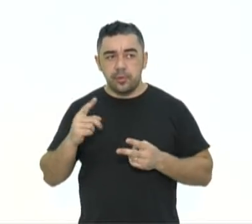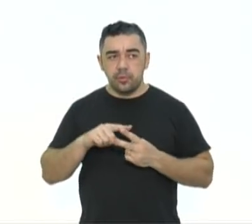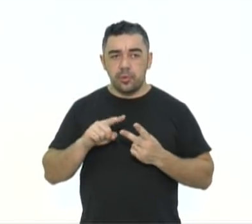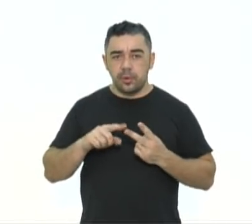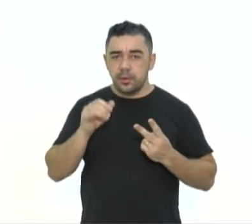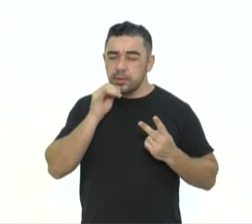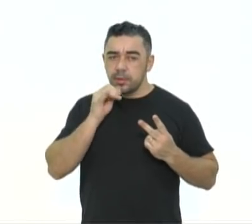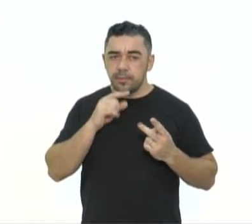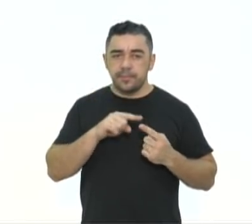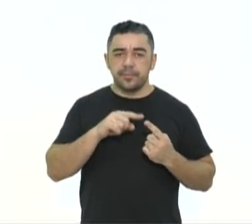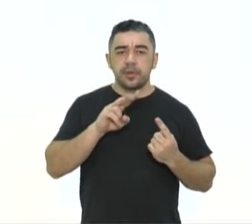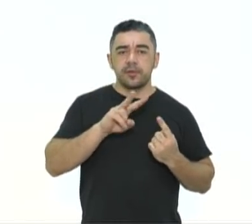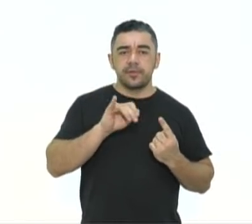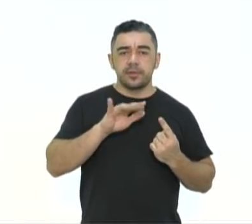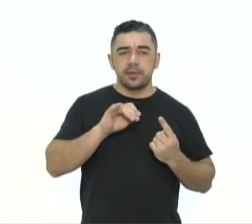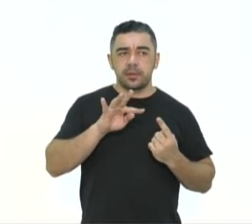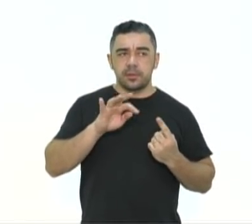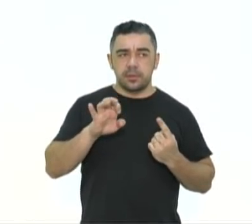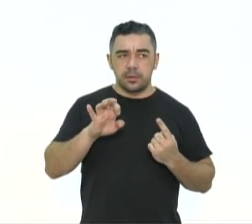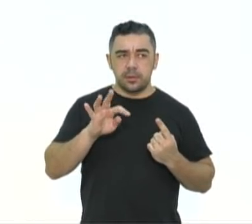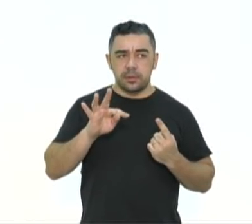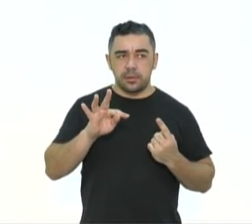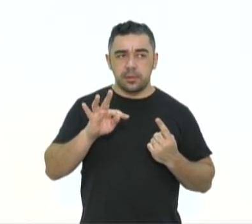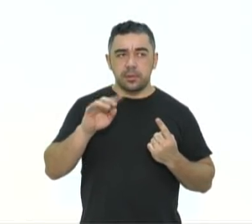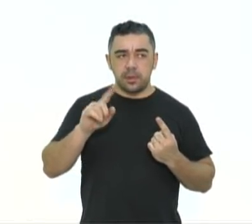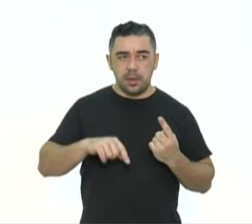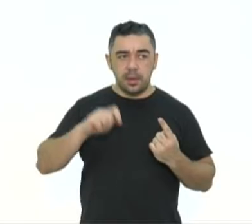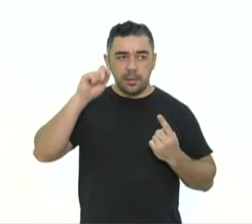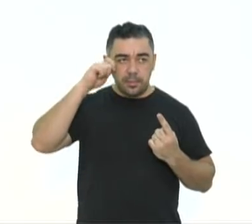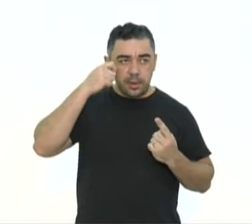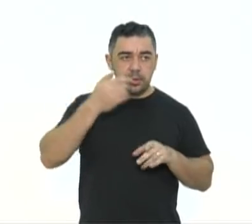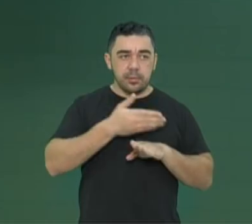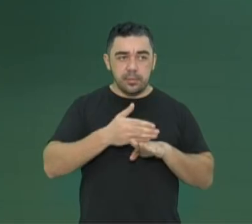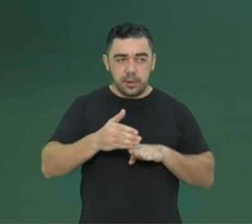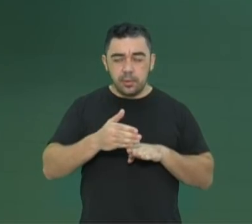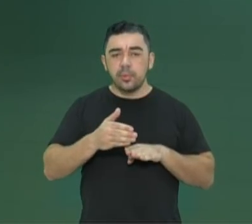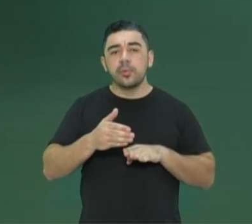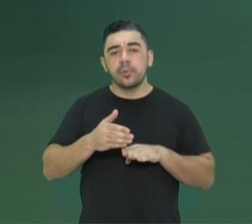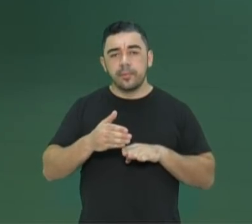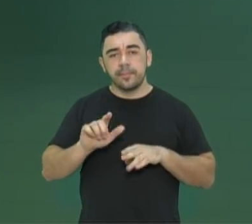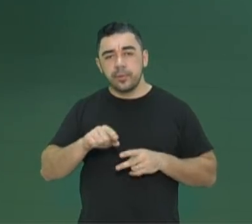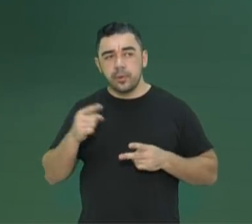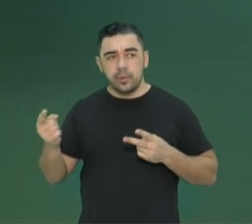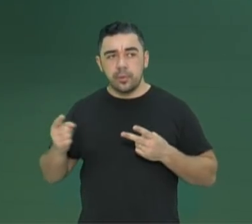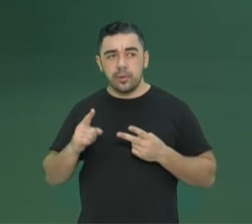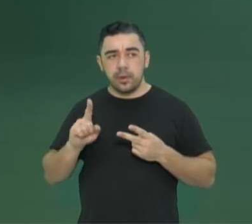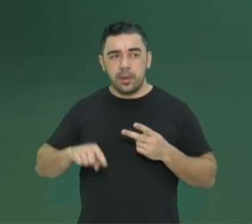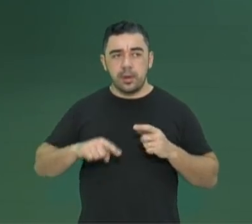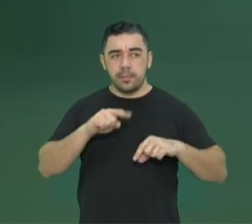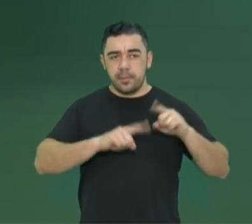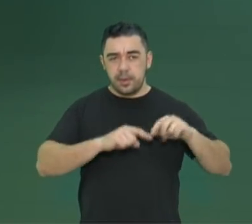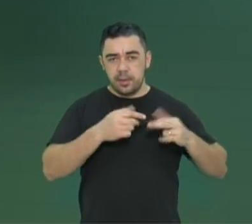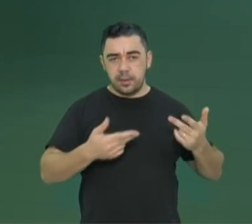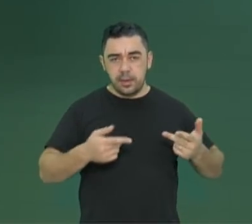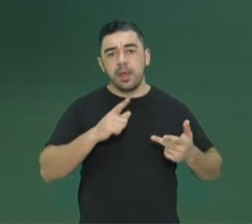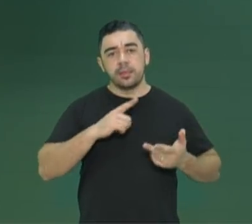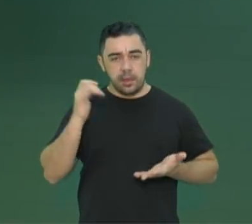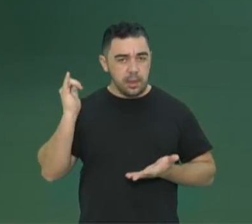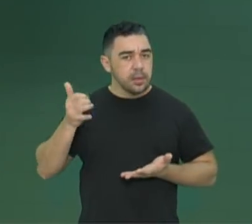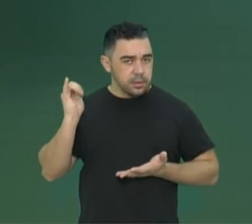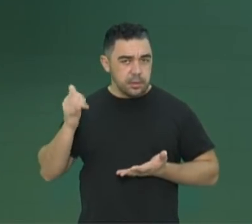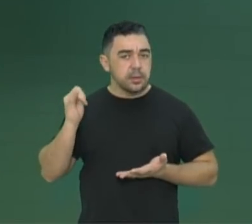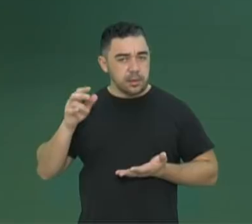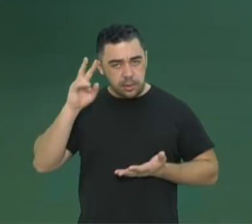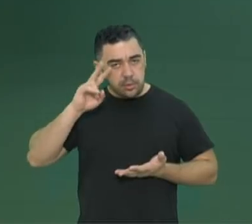filme Vincent, que trabalha exatamente isso, e ele é em preto e branco, e os objetos, e tem uma narrativa, a construção de